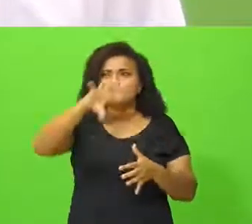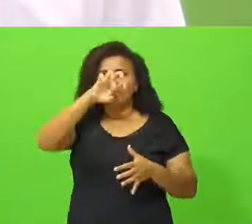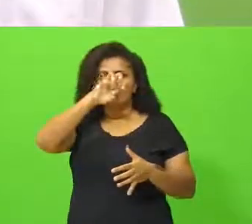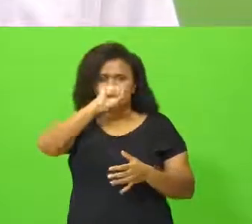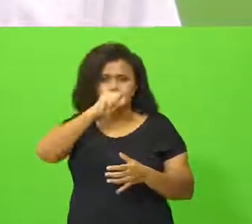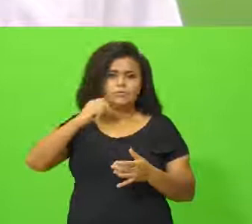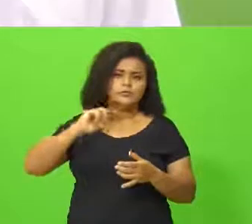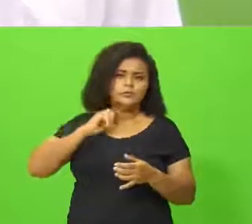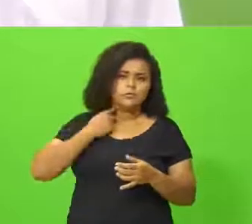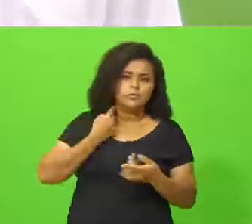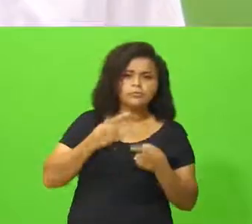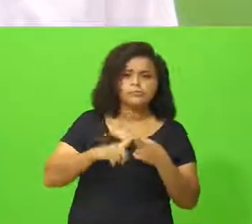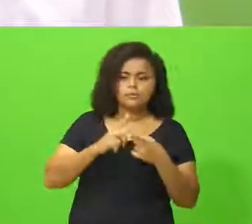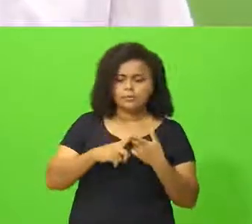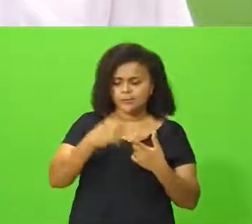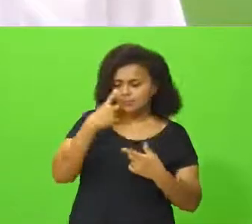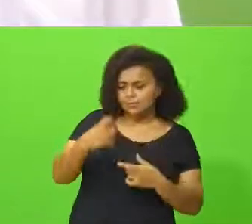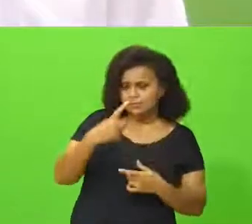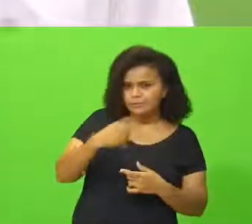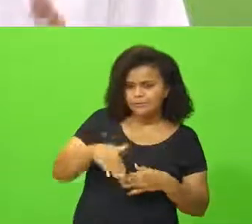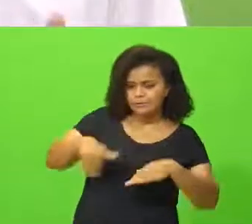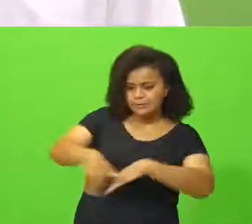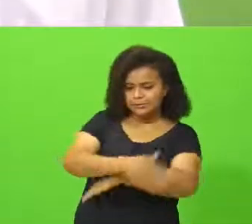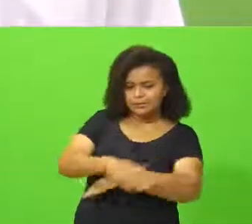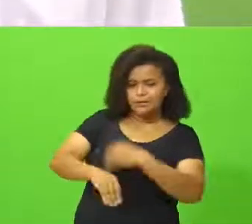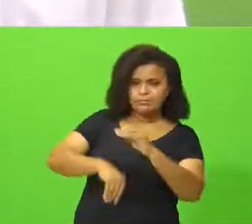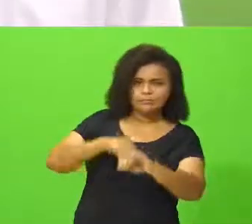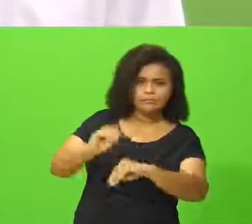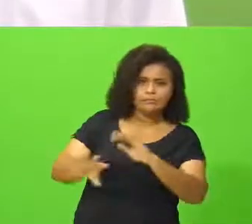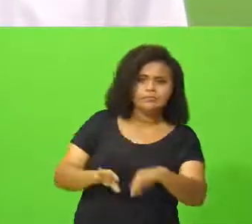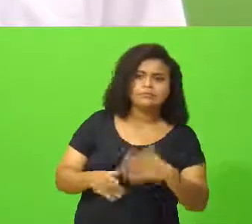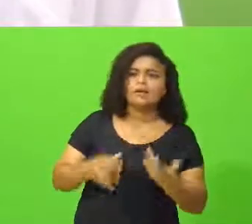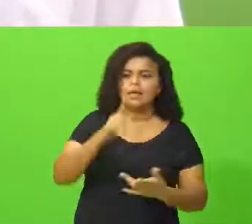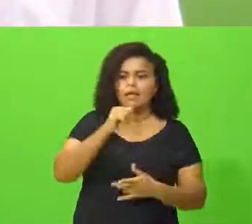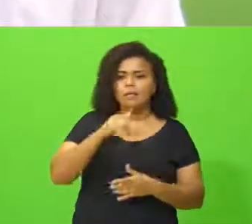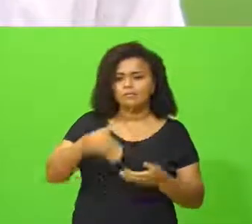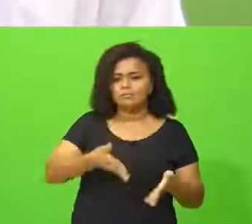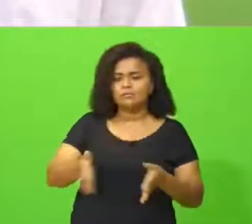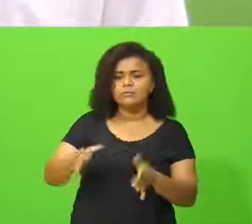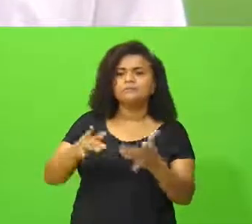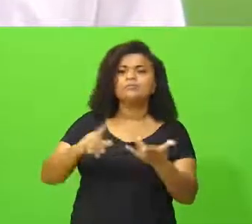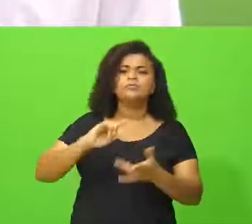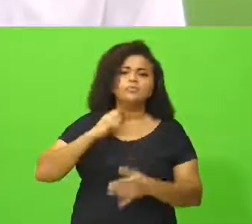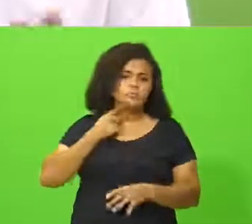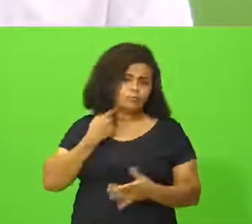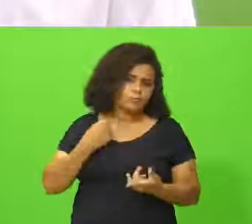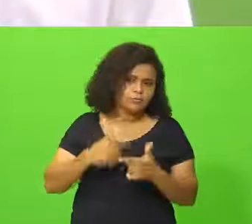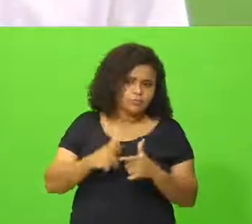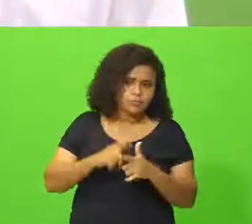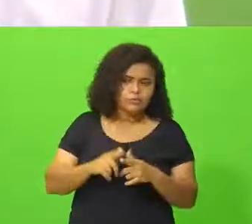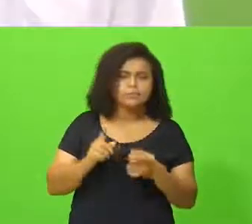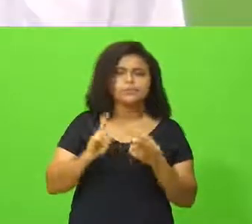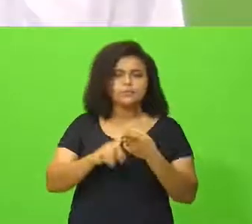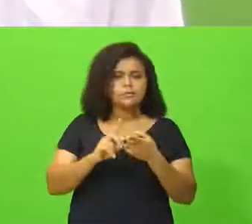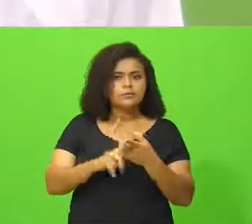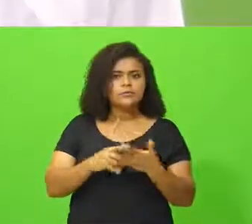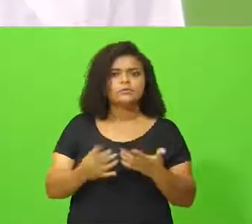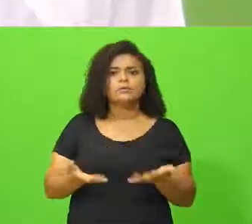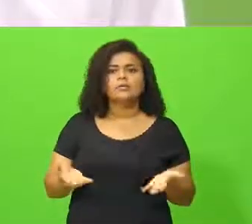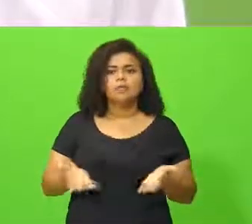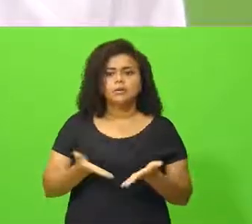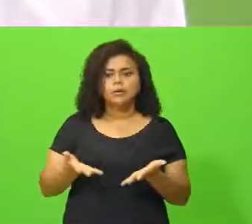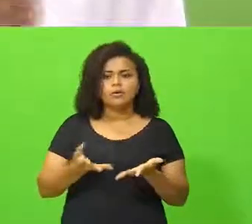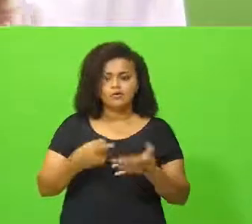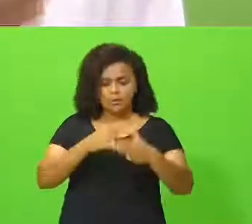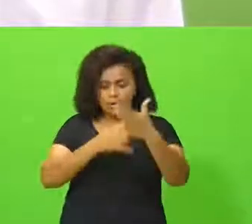ar, sejam os lixos jogados na rua, enfim, nos rios e igarapés. Então, esse momento da Revolução